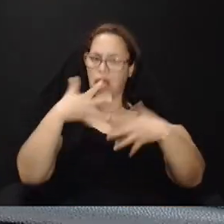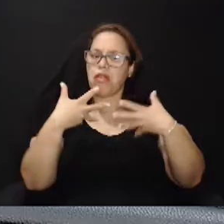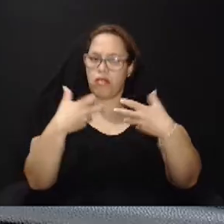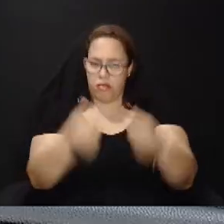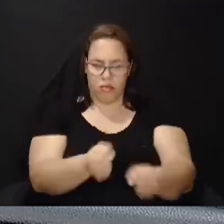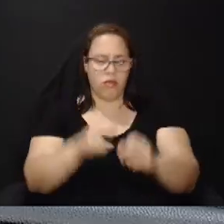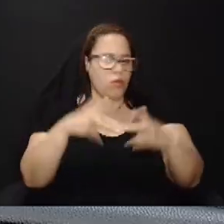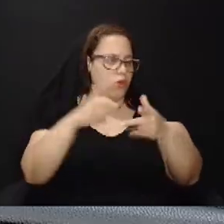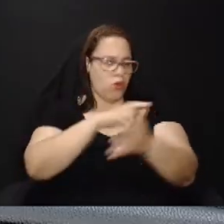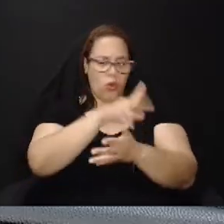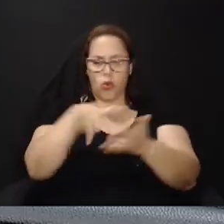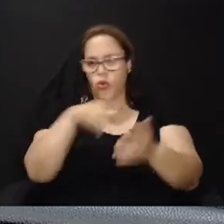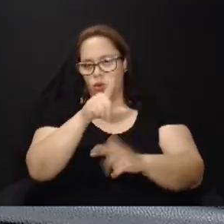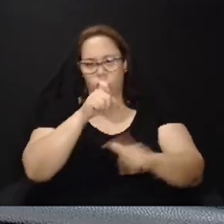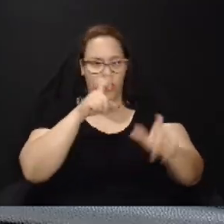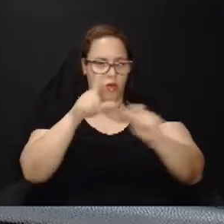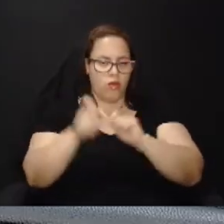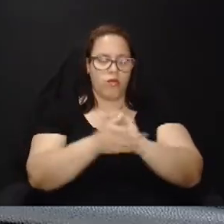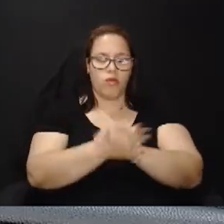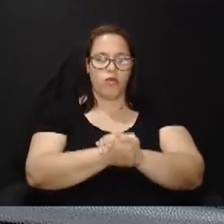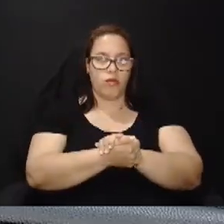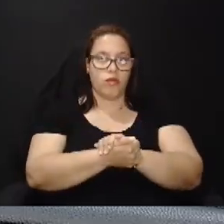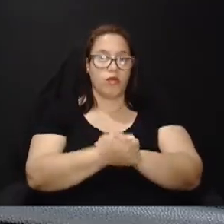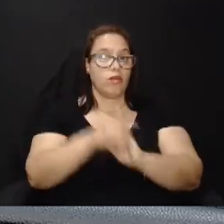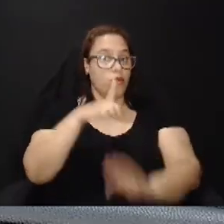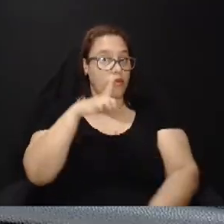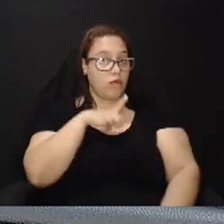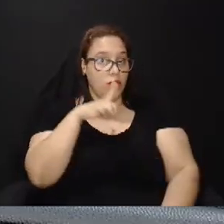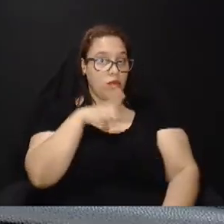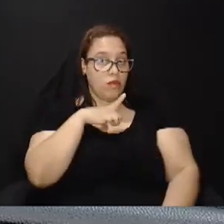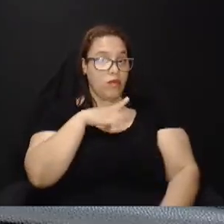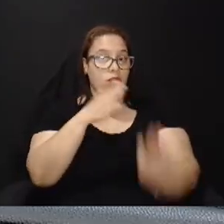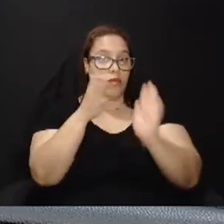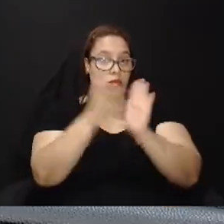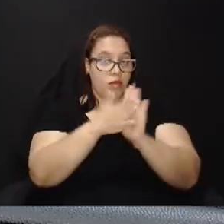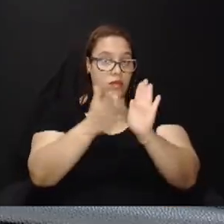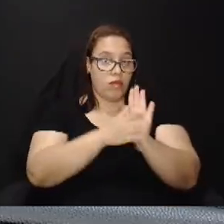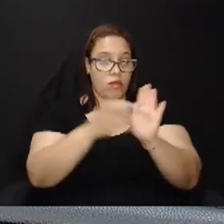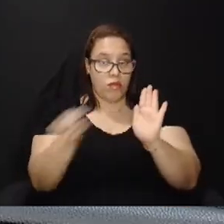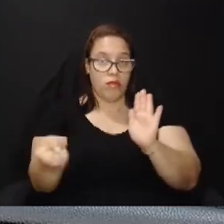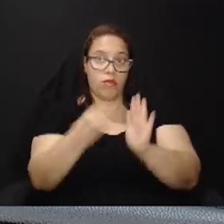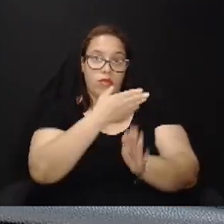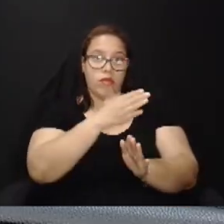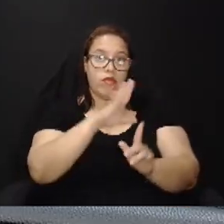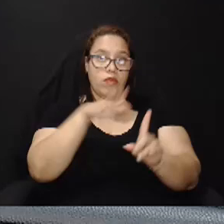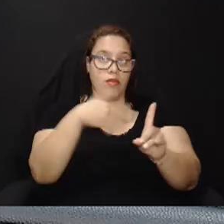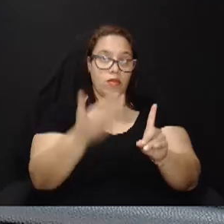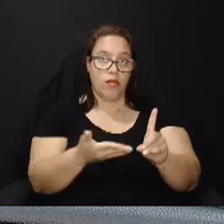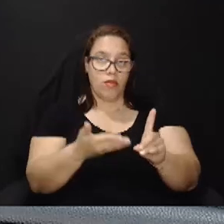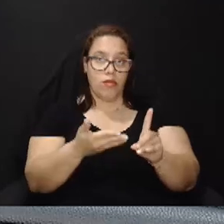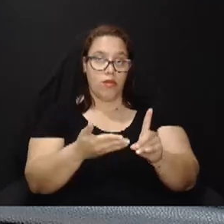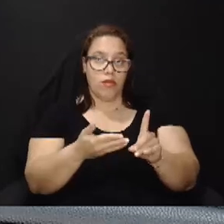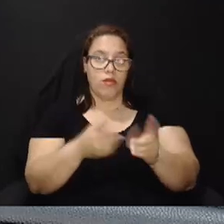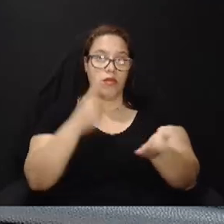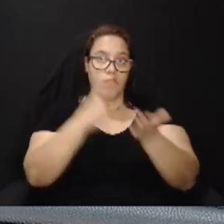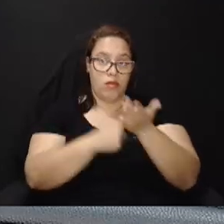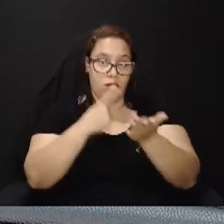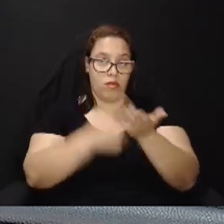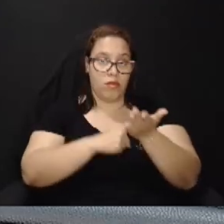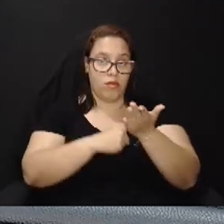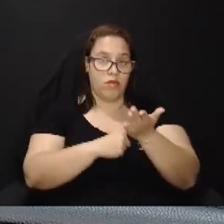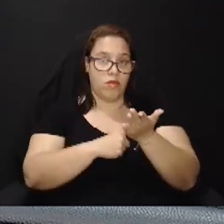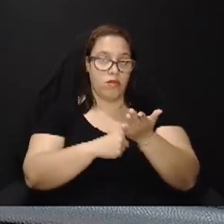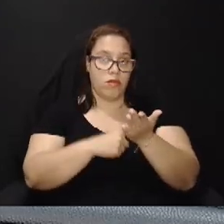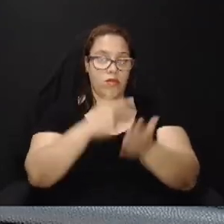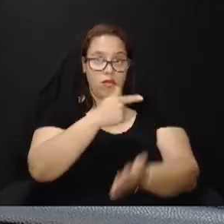esferas. Inclusive nós estamos para propor uma nova honraria aqui, que já deve estar se confirmando aí, entre essa semana e a